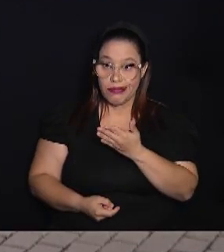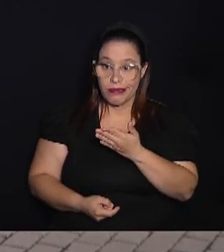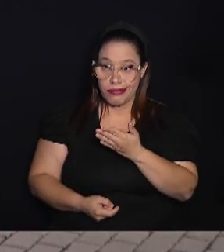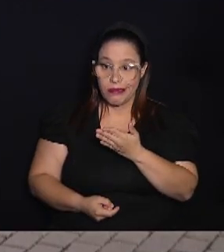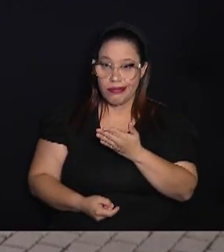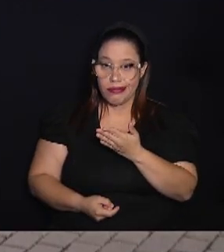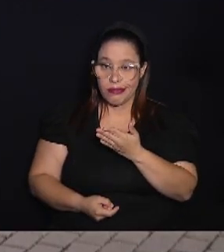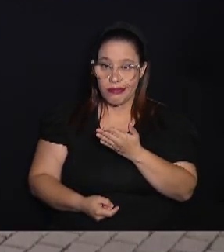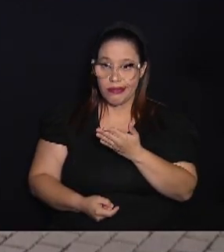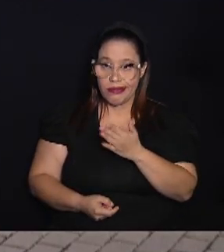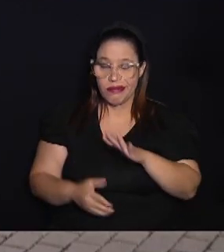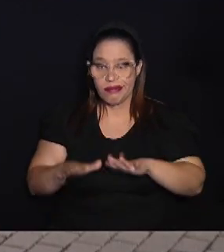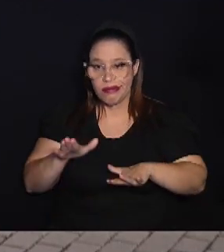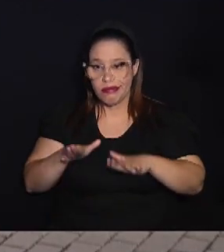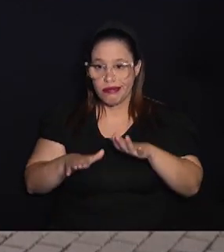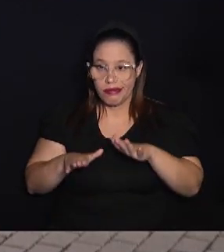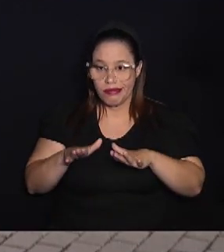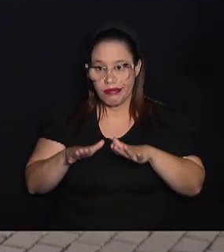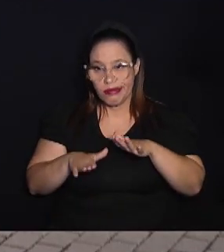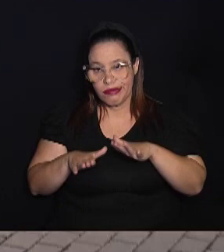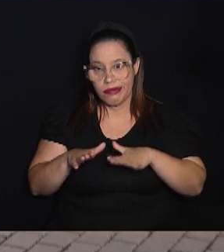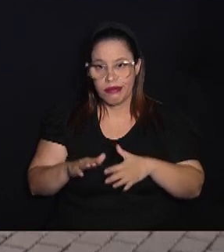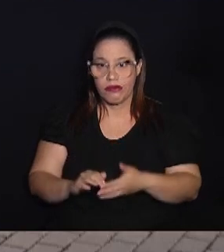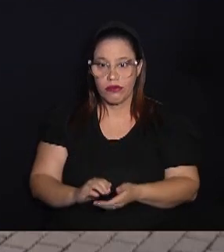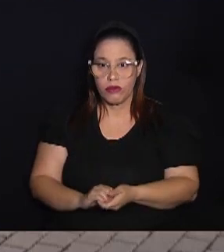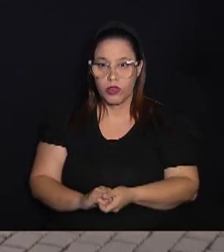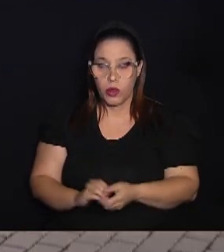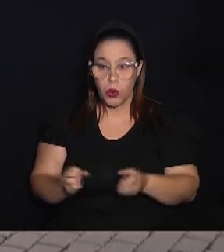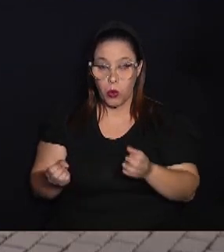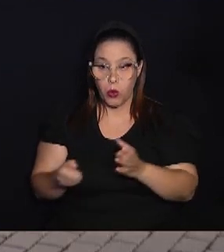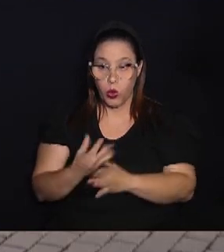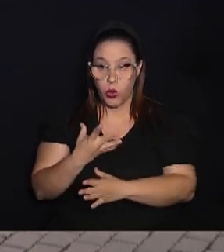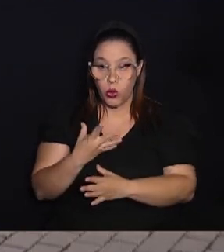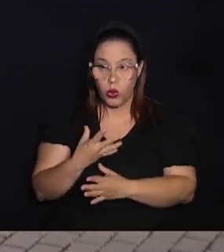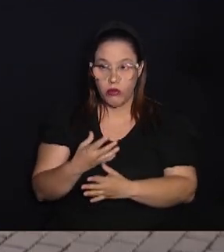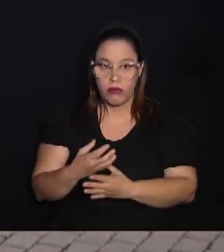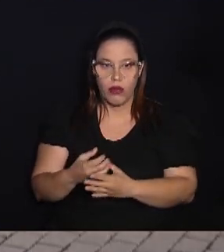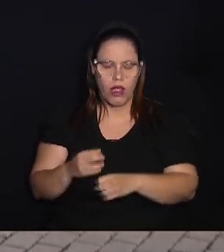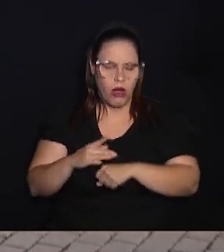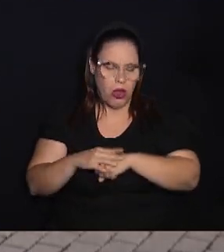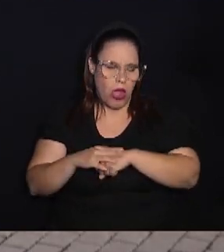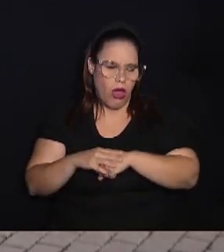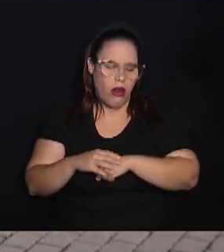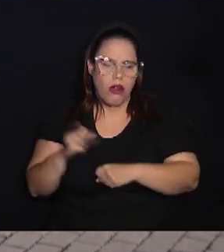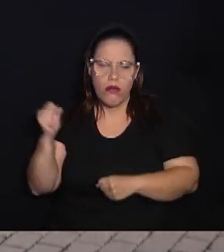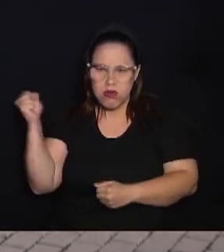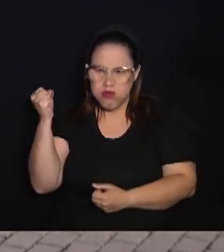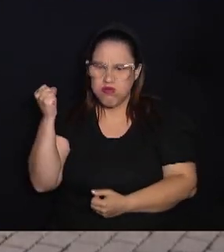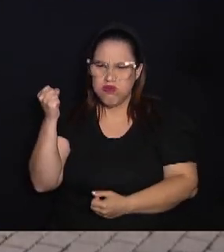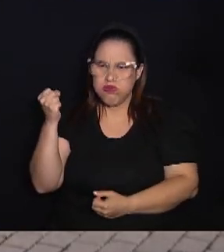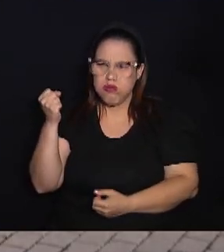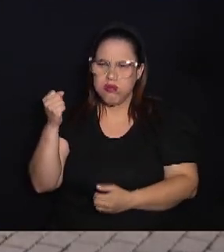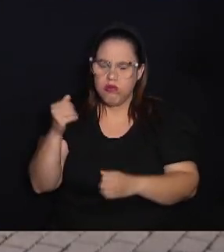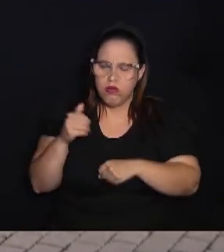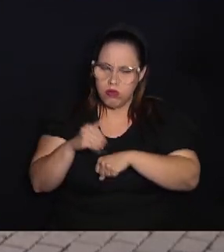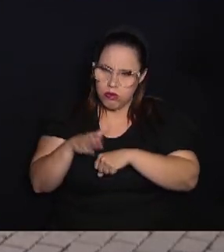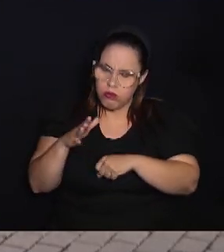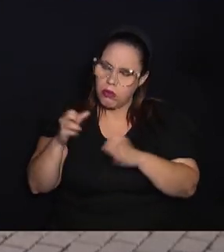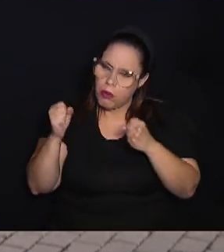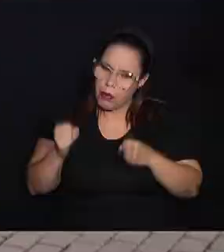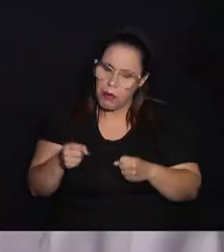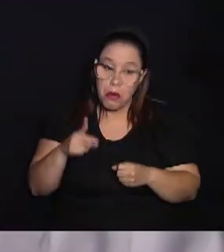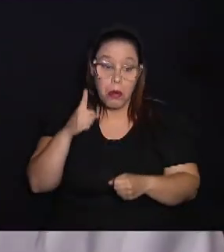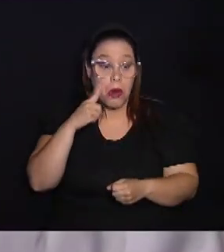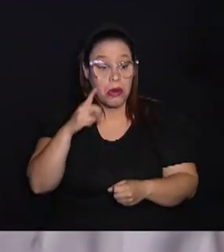do triênio de 2023 a 2025 no Brasil. Uma doença grave, mas que pode ser evitada com